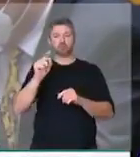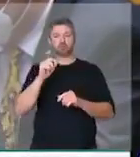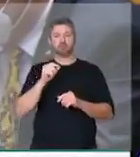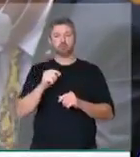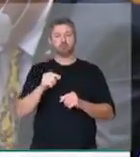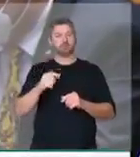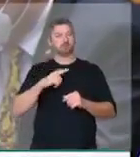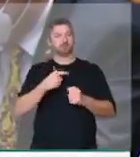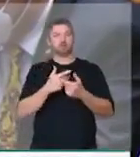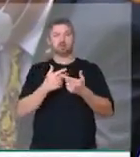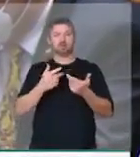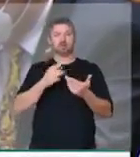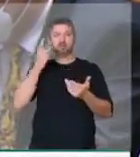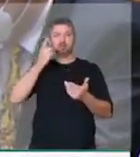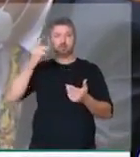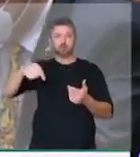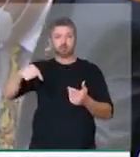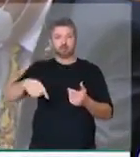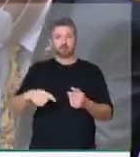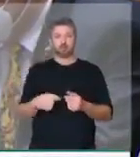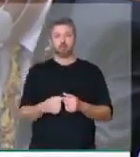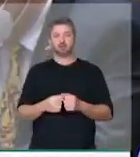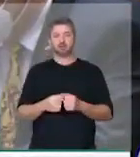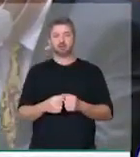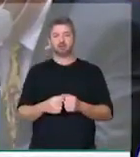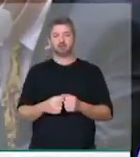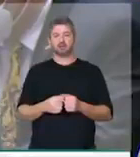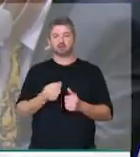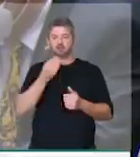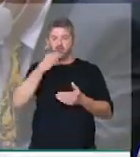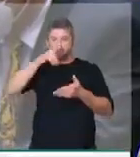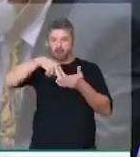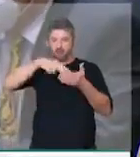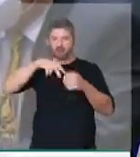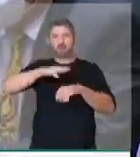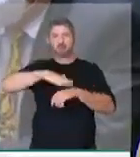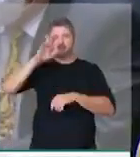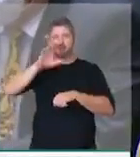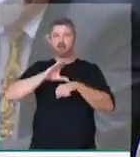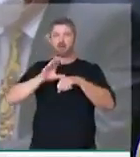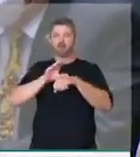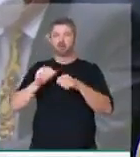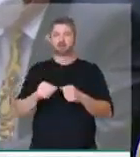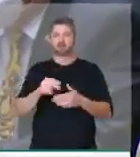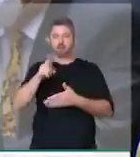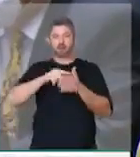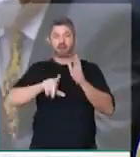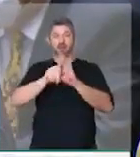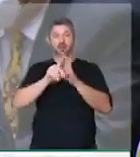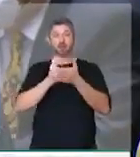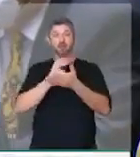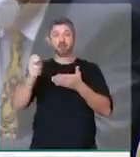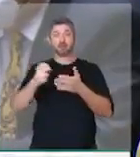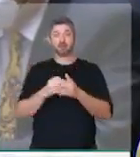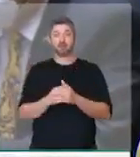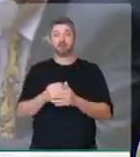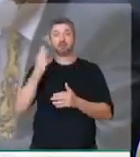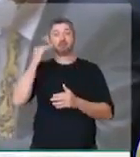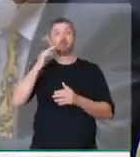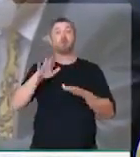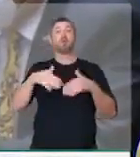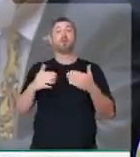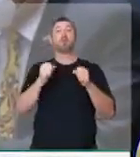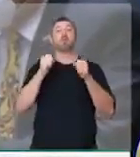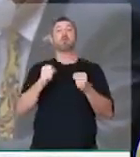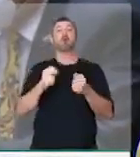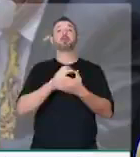tem deputados aqui que deveriam ler mais a Constituição, ler a lei do impeachment para saber os casos que cabem